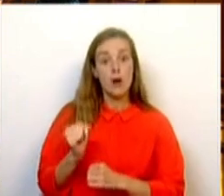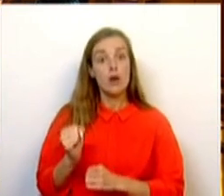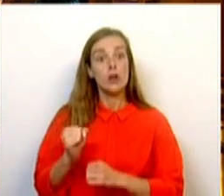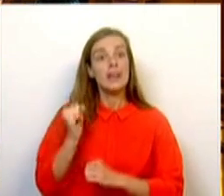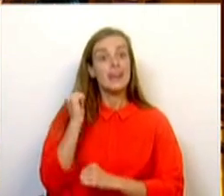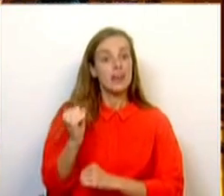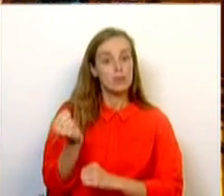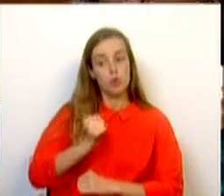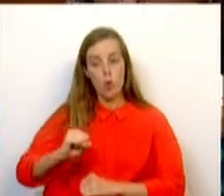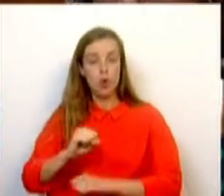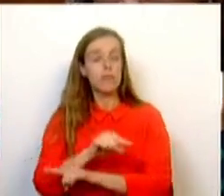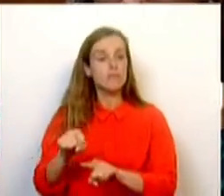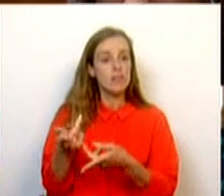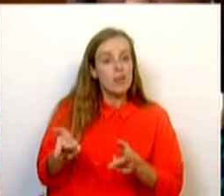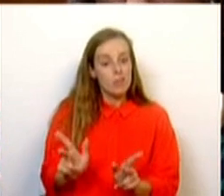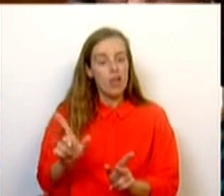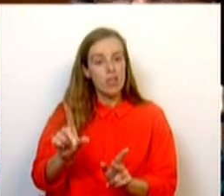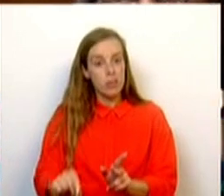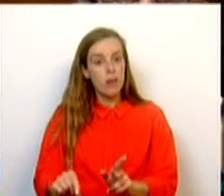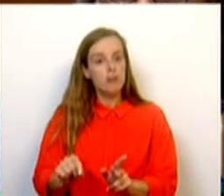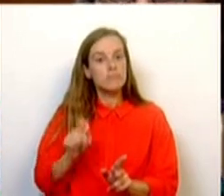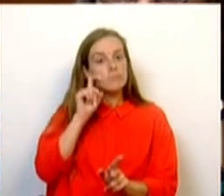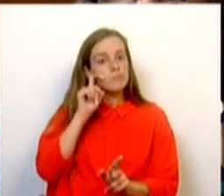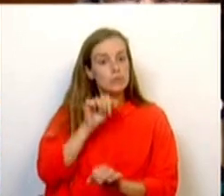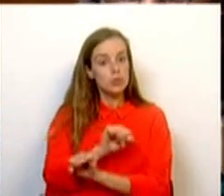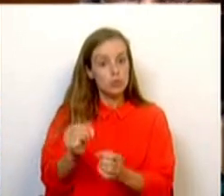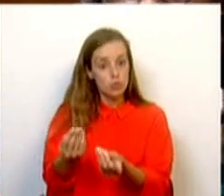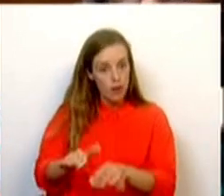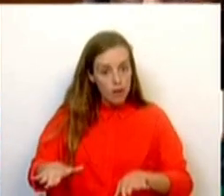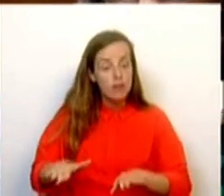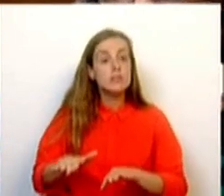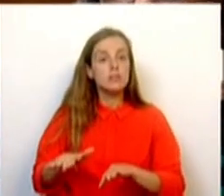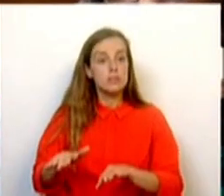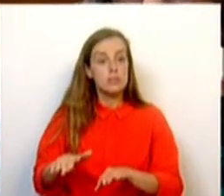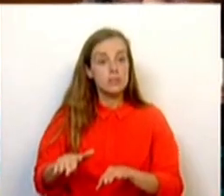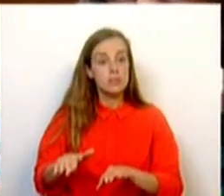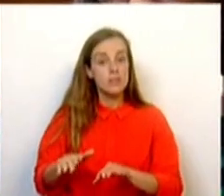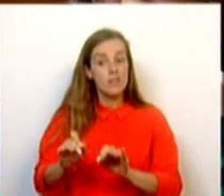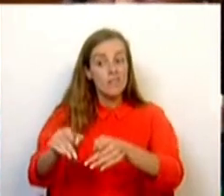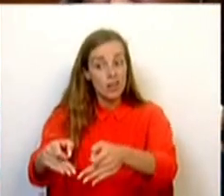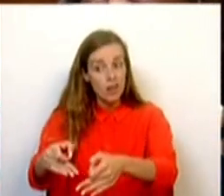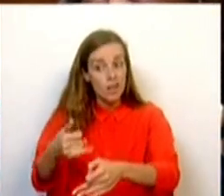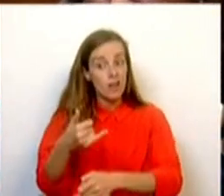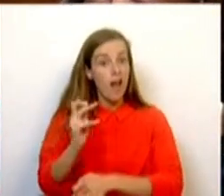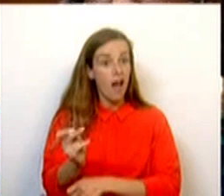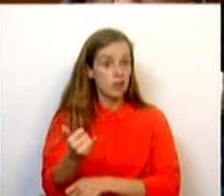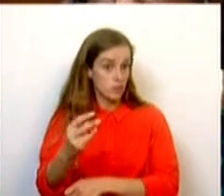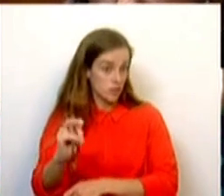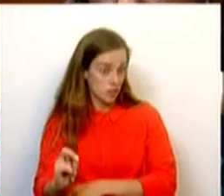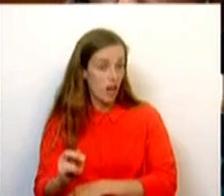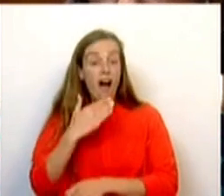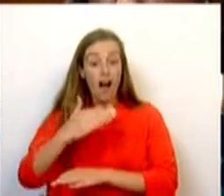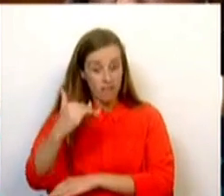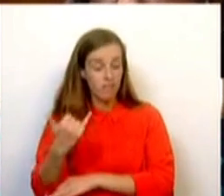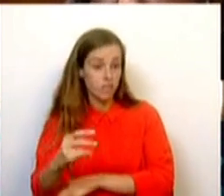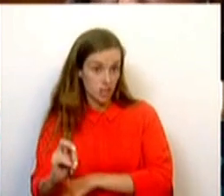autodeterminação sexual de menores que hoje prescrevem na prática aos 23 anos deve ter uma data,